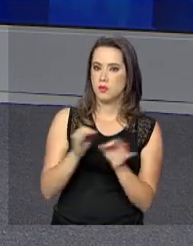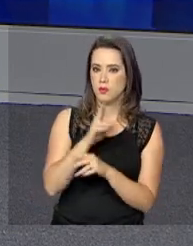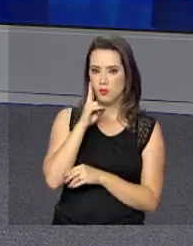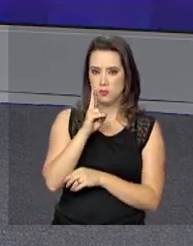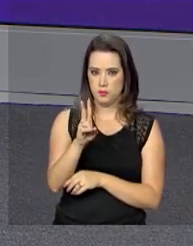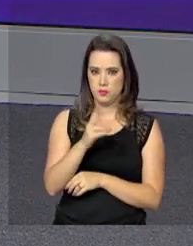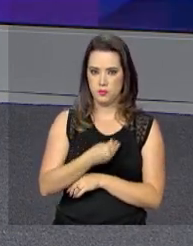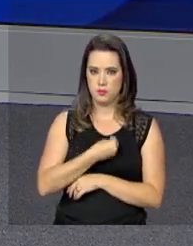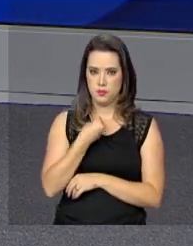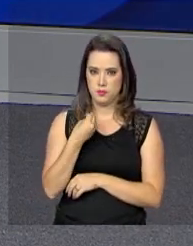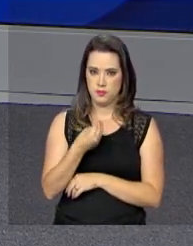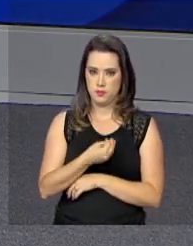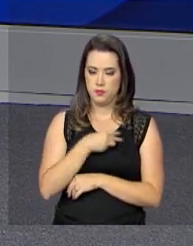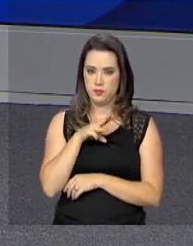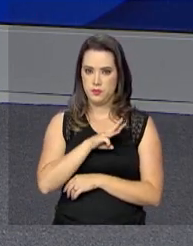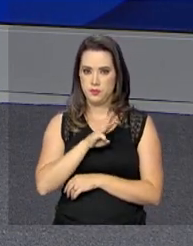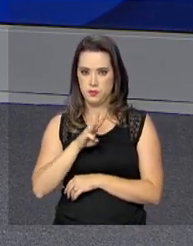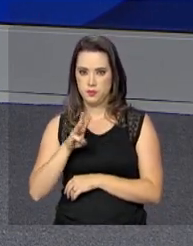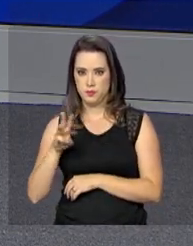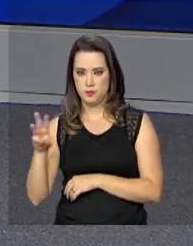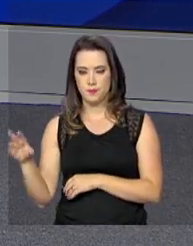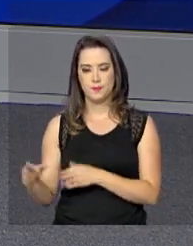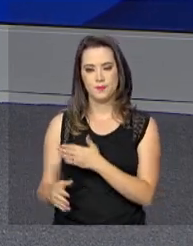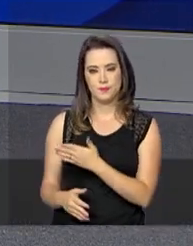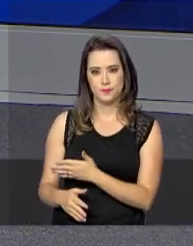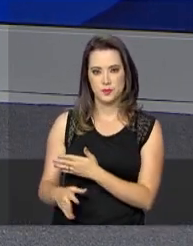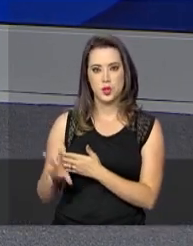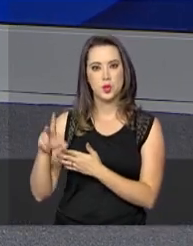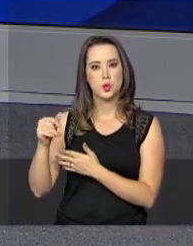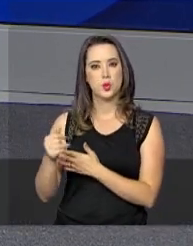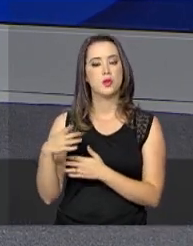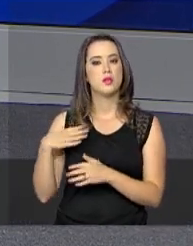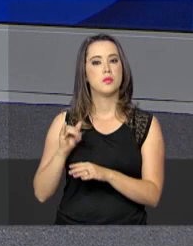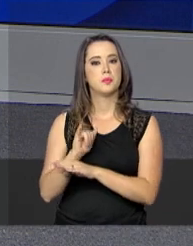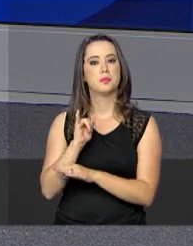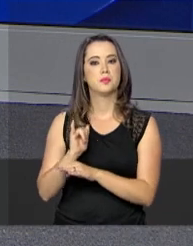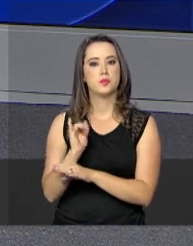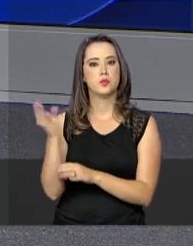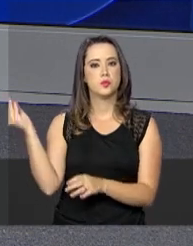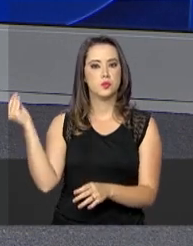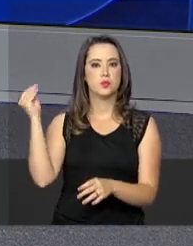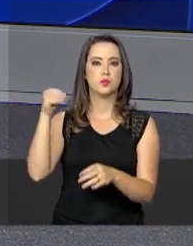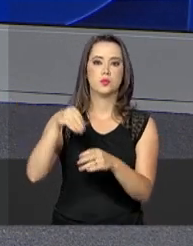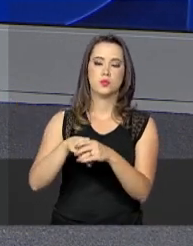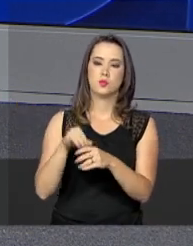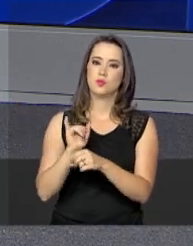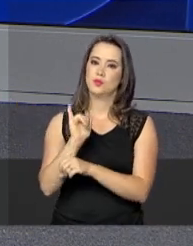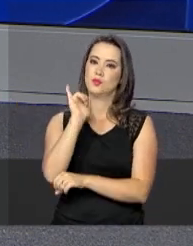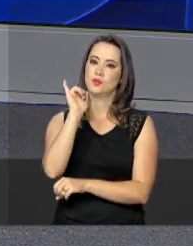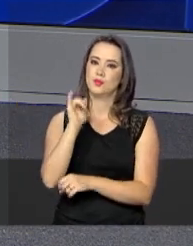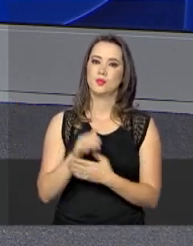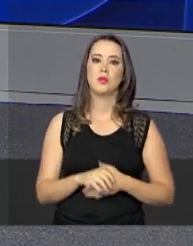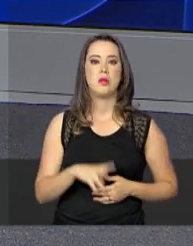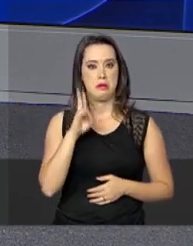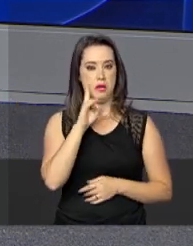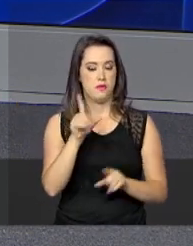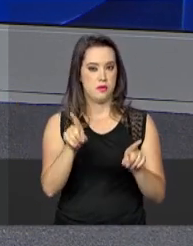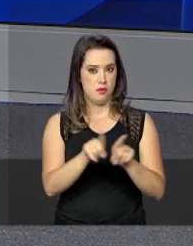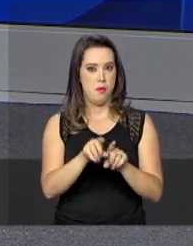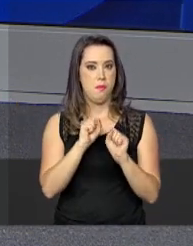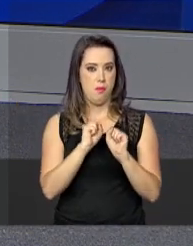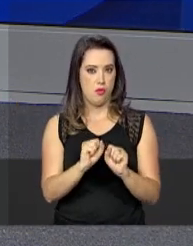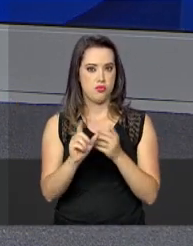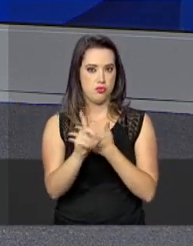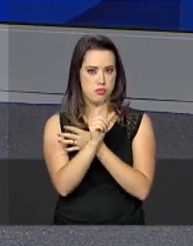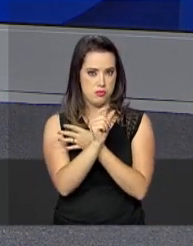você acompanha a nossa programação ao vivo pelo site da nbr e todas as reportagens estão em nosso canal no youtube acesse também